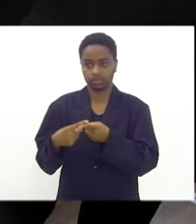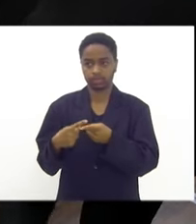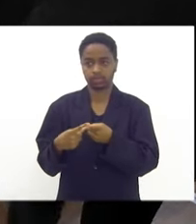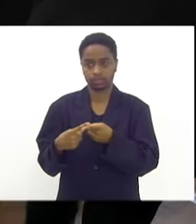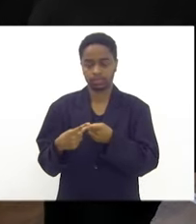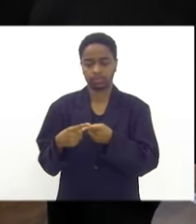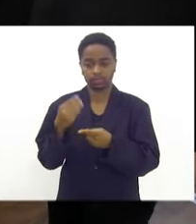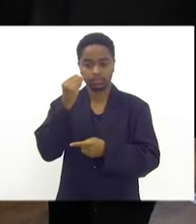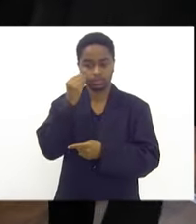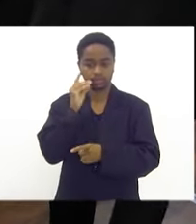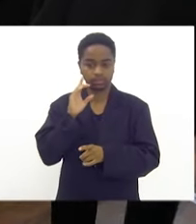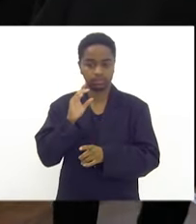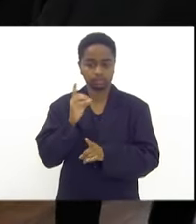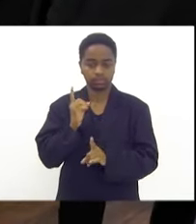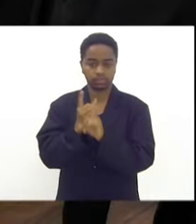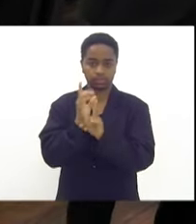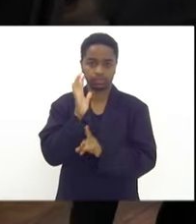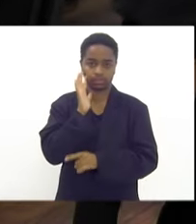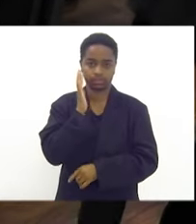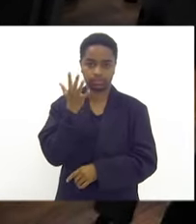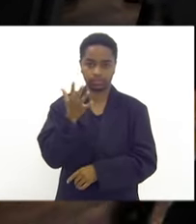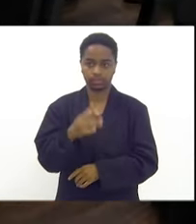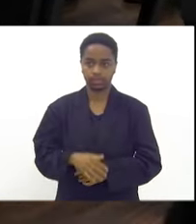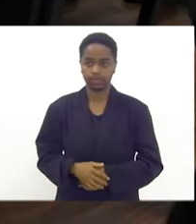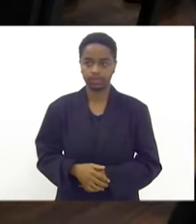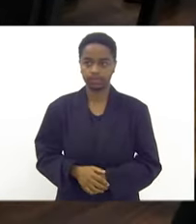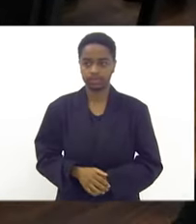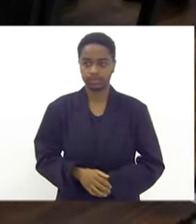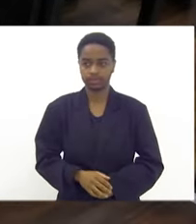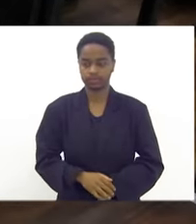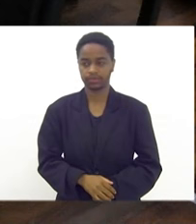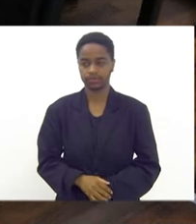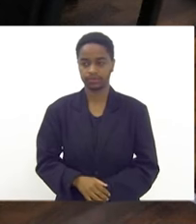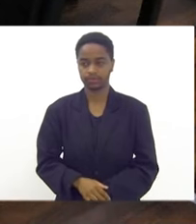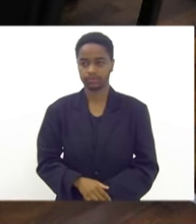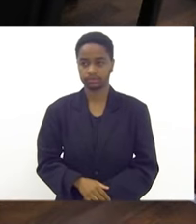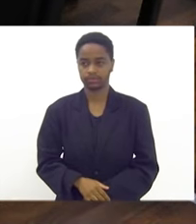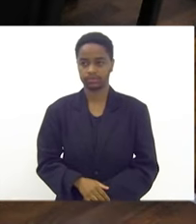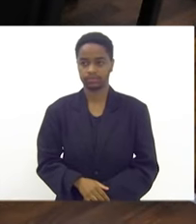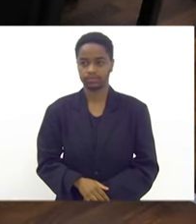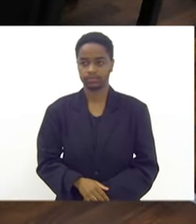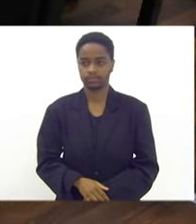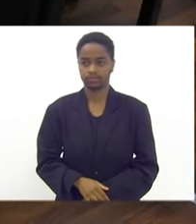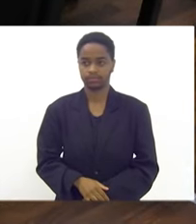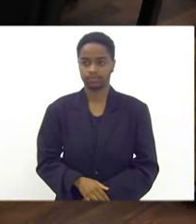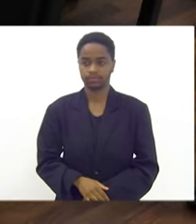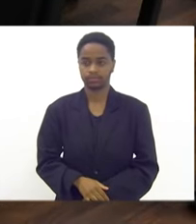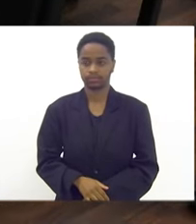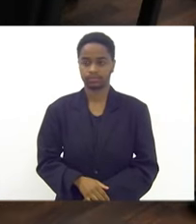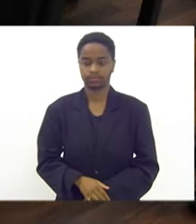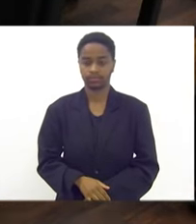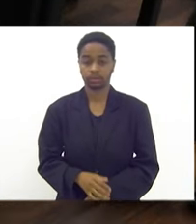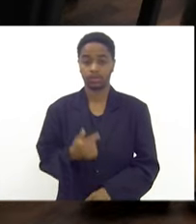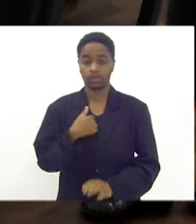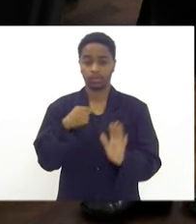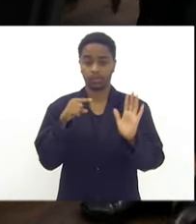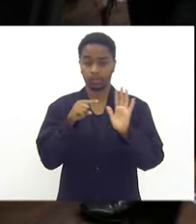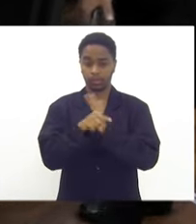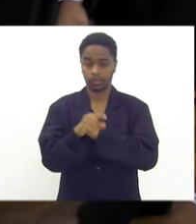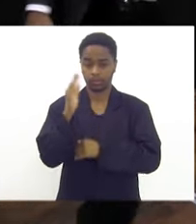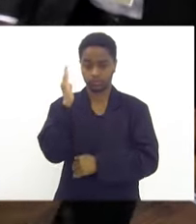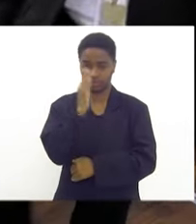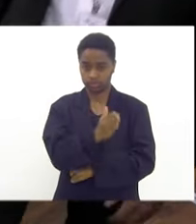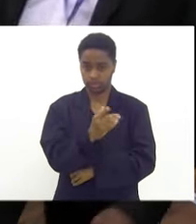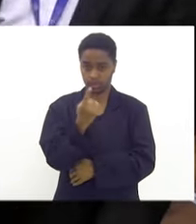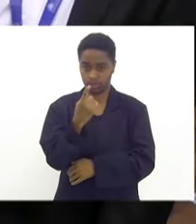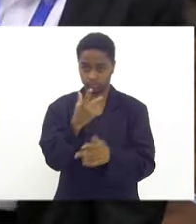solução então ô deuto só para Deputado Presidente tenho entendimento fiz uma pergunta muito objetiva muito